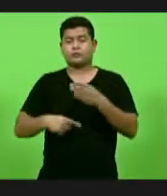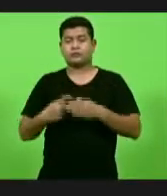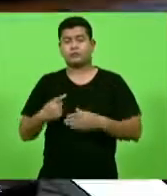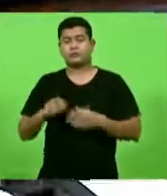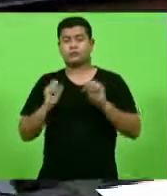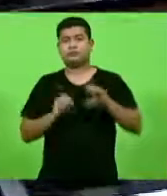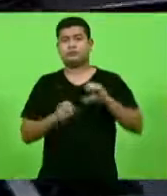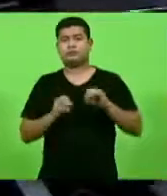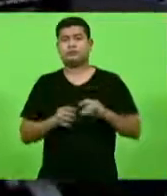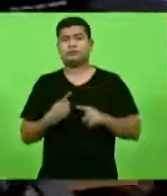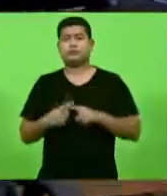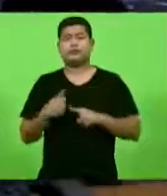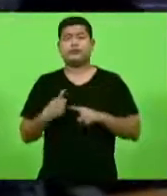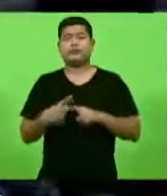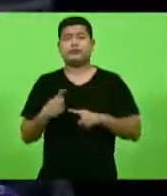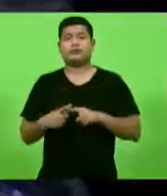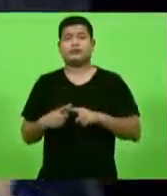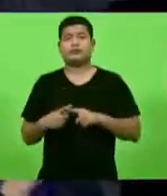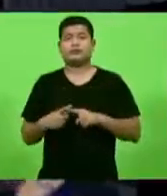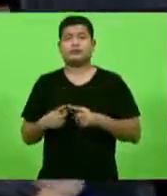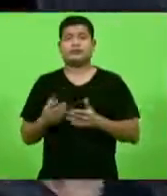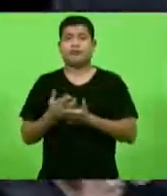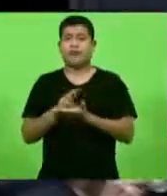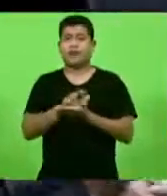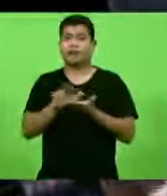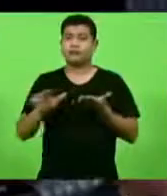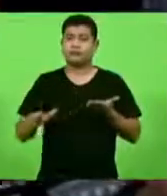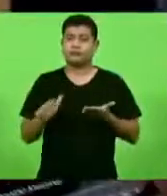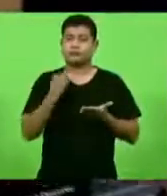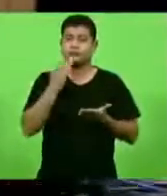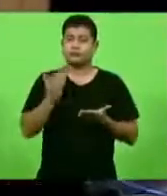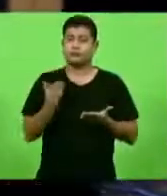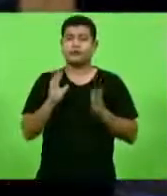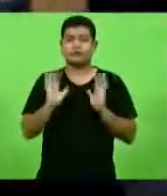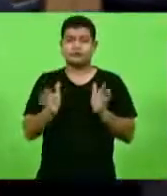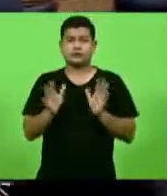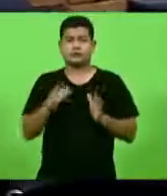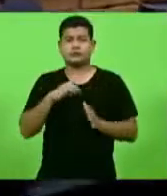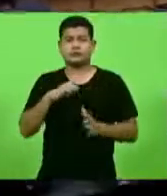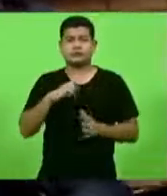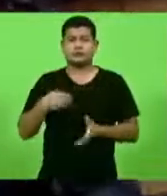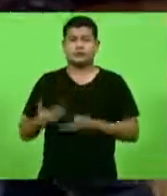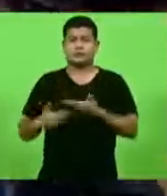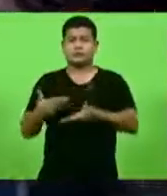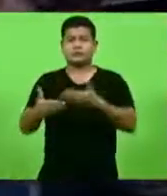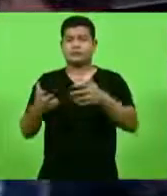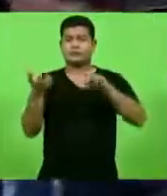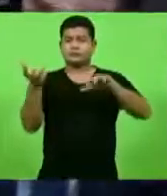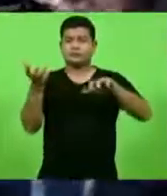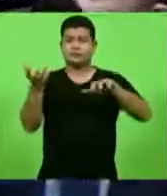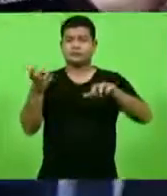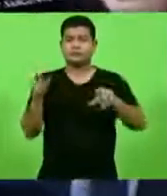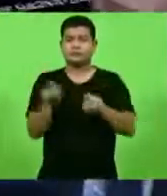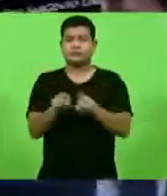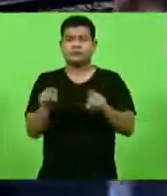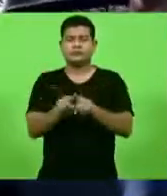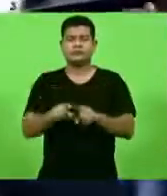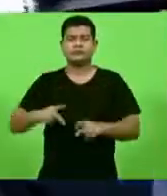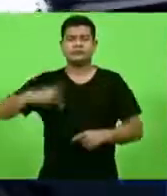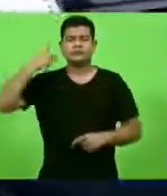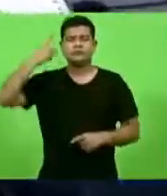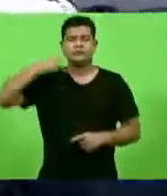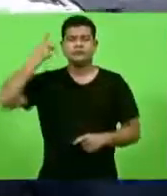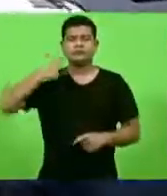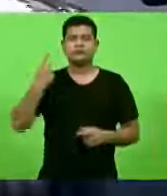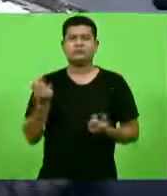conta a quantidade de solicitações dessa natureza que a gente tem, tanto tramitando no Congresso quanto no Parlamento, sobre a